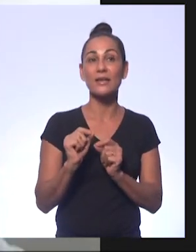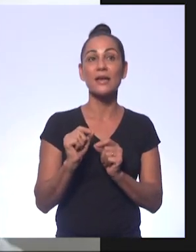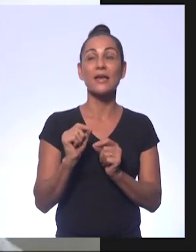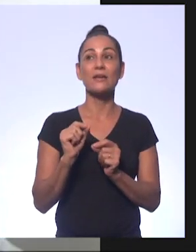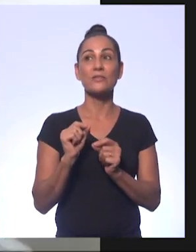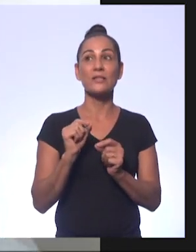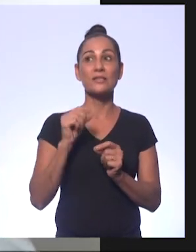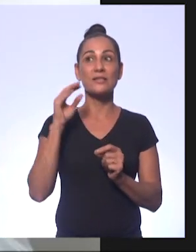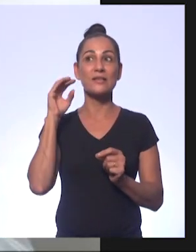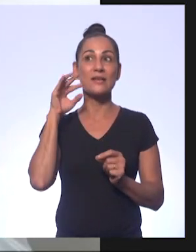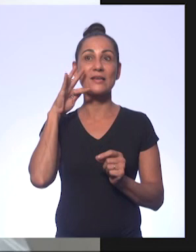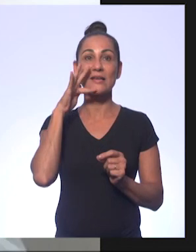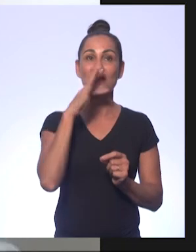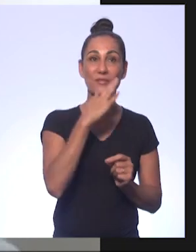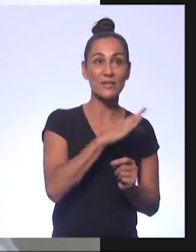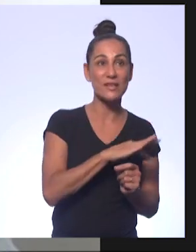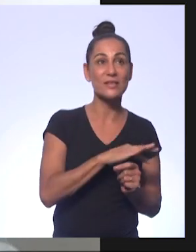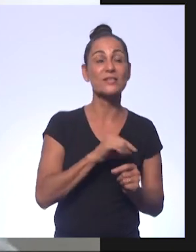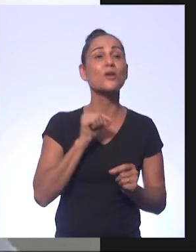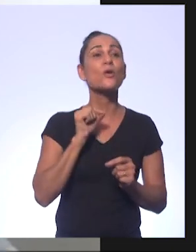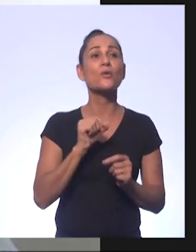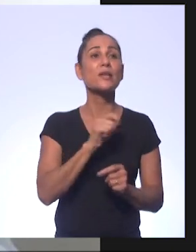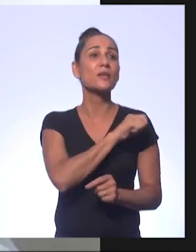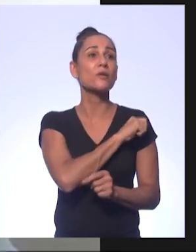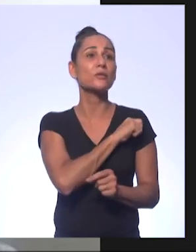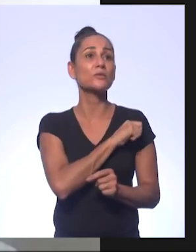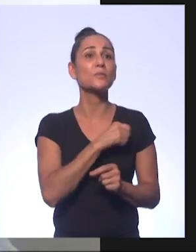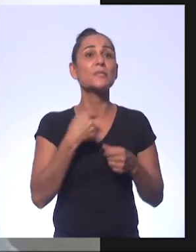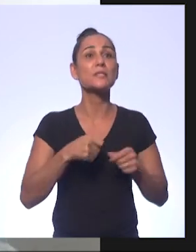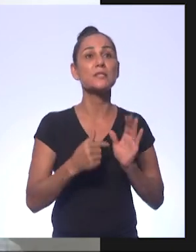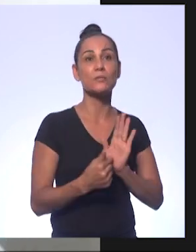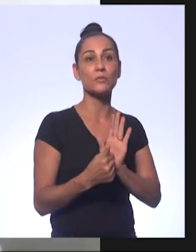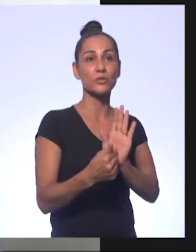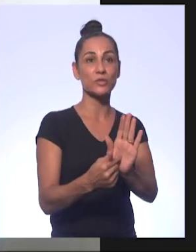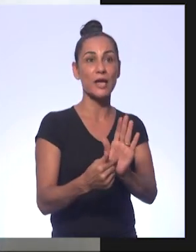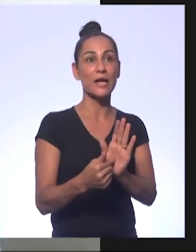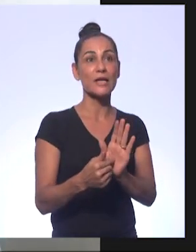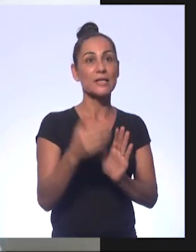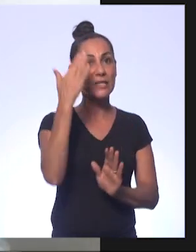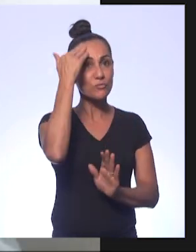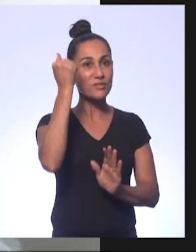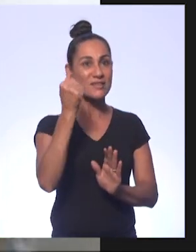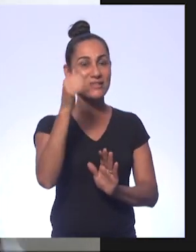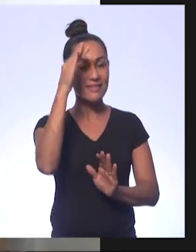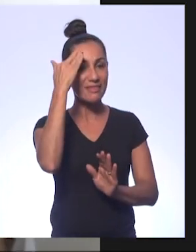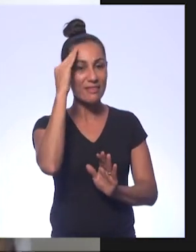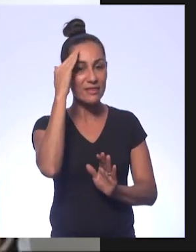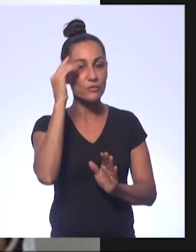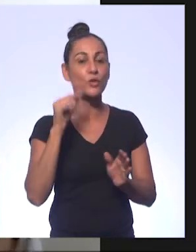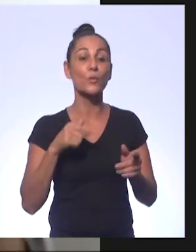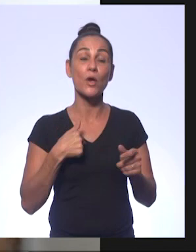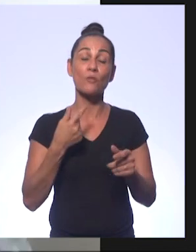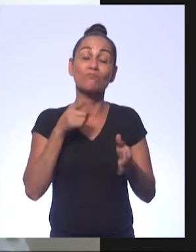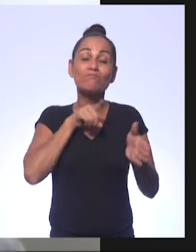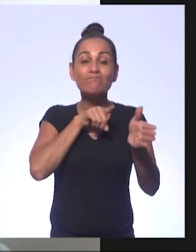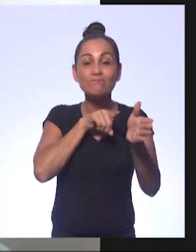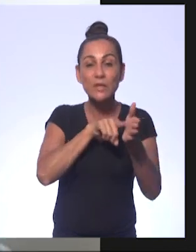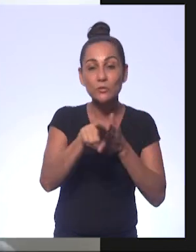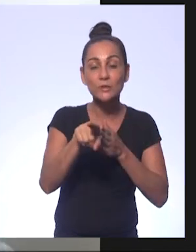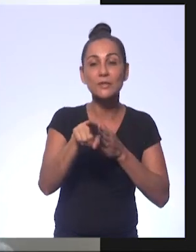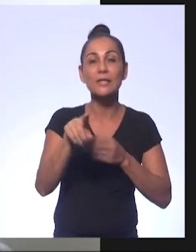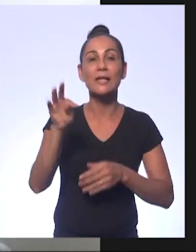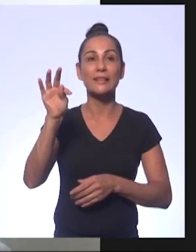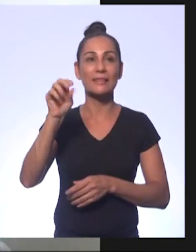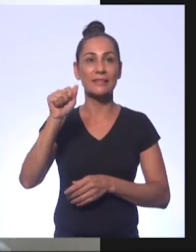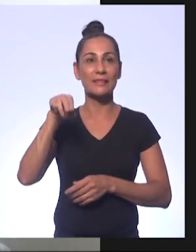evidência. Então, você diz, o que o aluno deve me mostrar para eu saber que ele compreendeu? Então, eu faço perguntas. Tá? Tamires vai